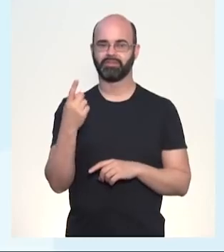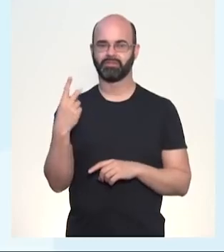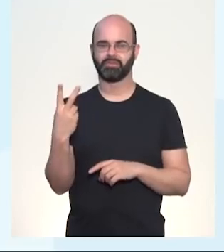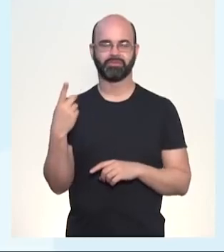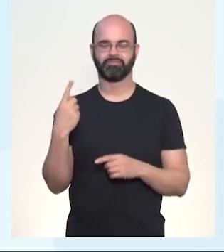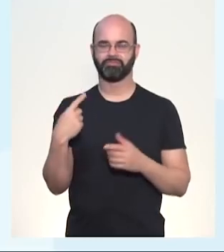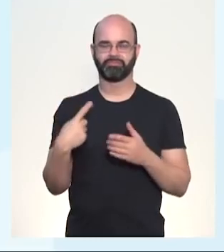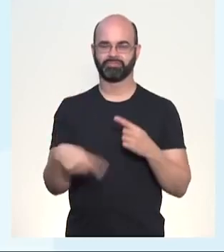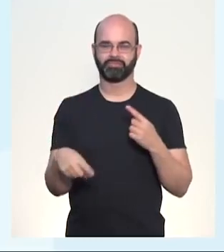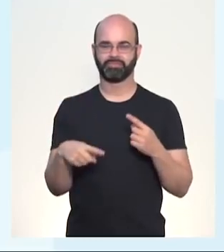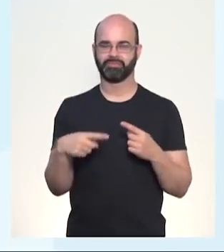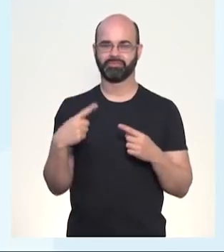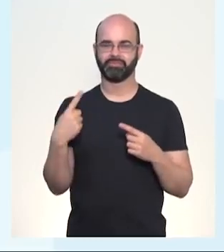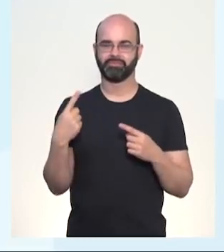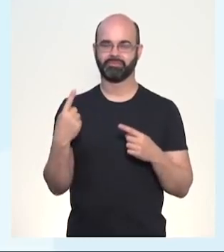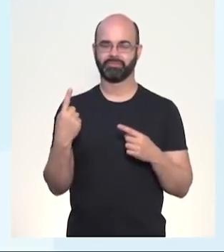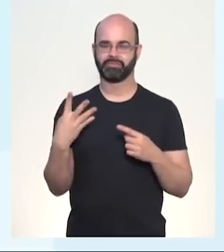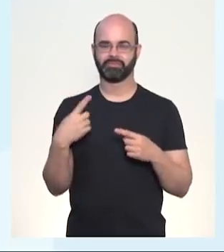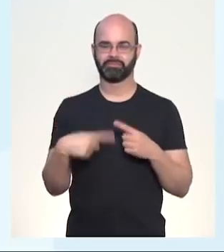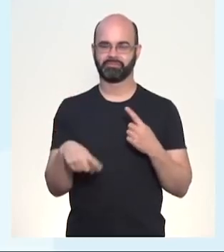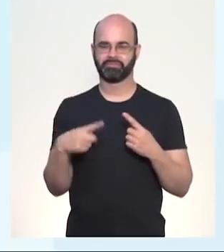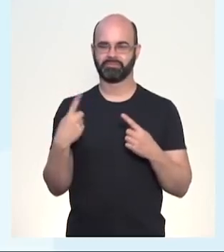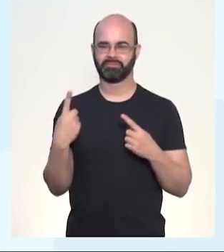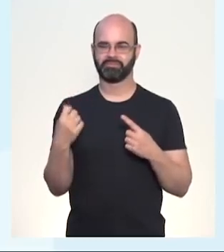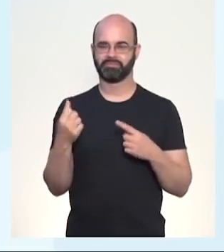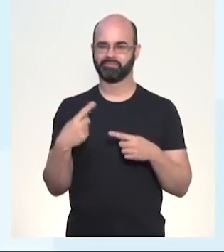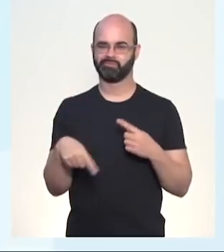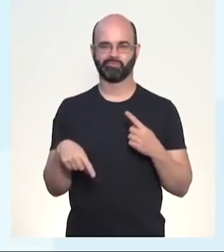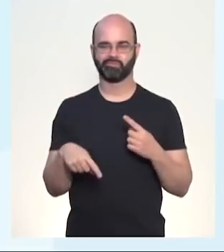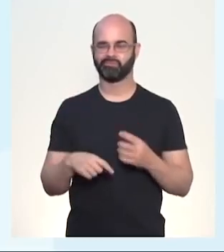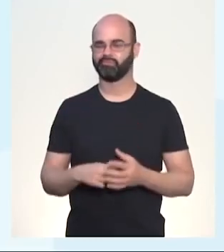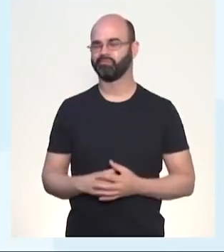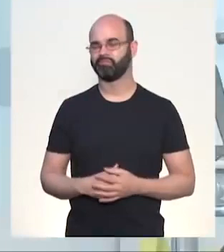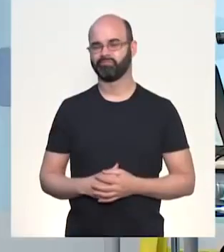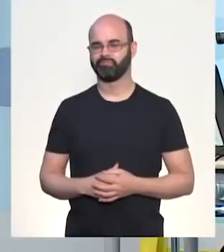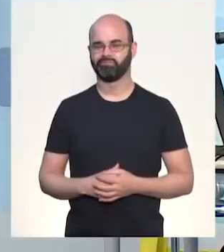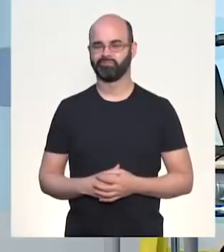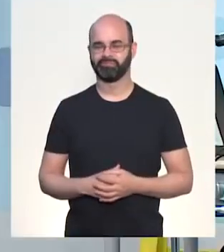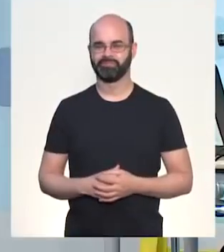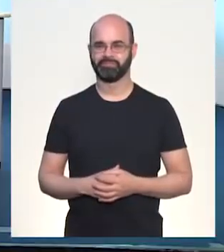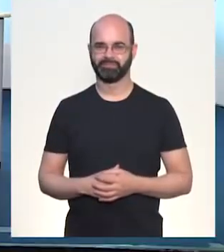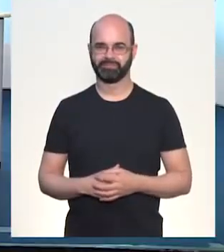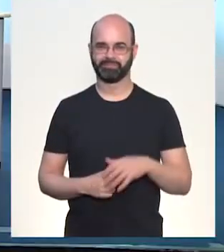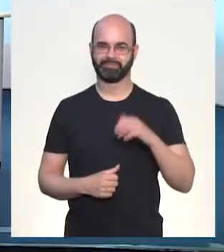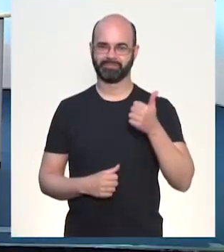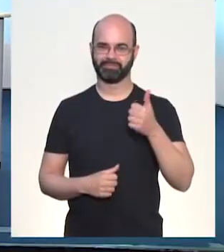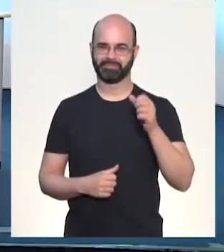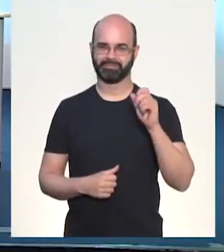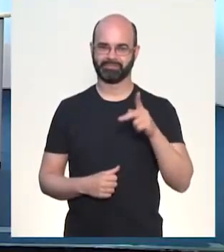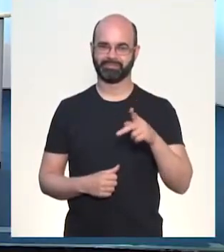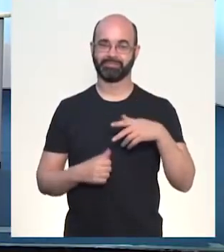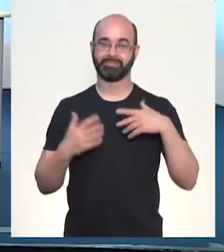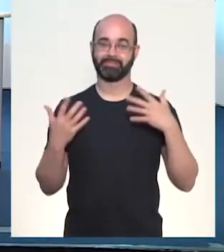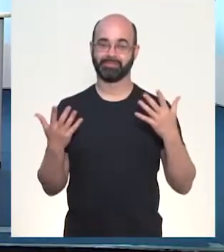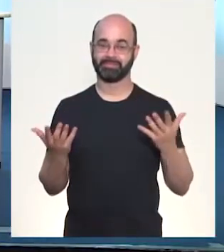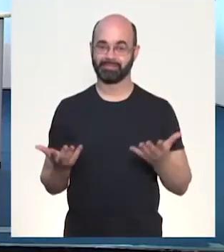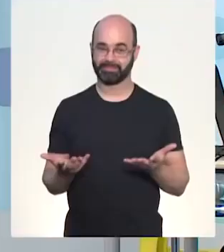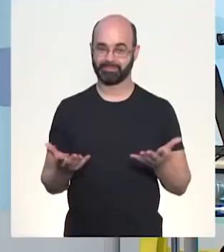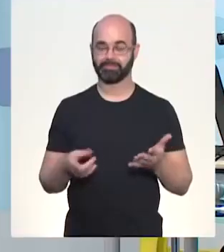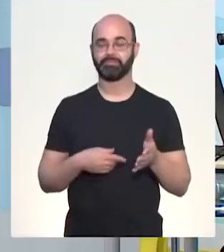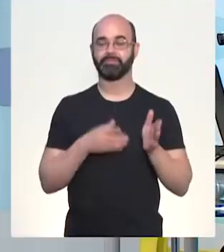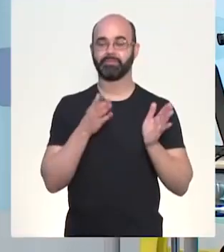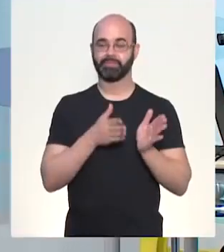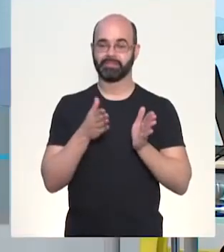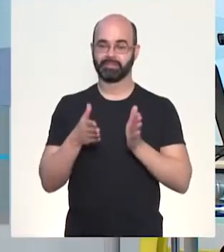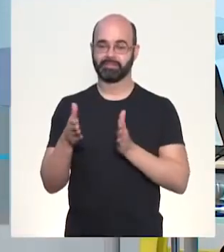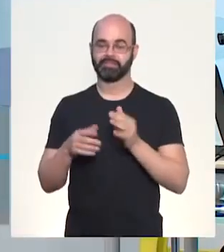14, não bate. 16 também não bate. E assim vai. Tudo bem? Então, é essa. Existe uma sequência,